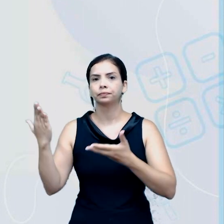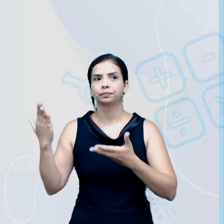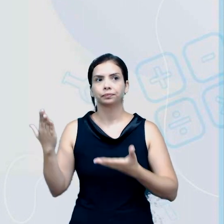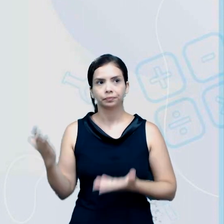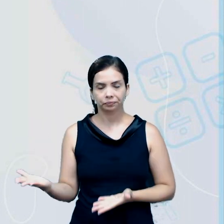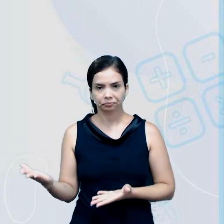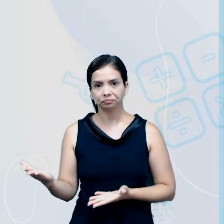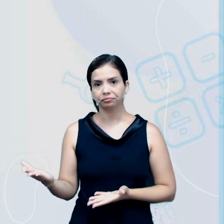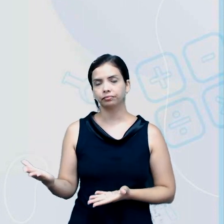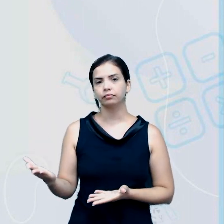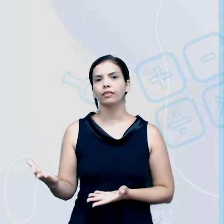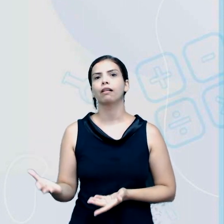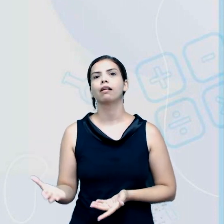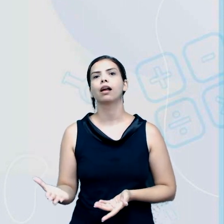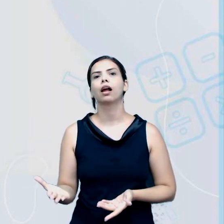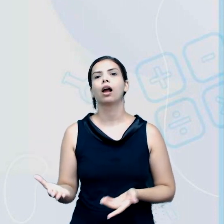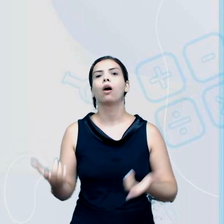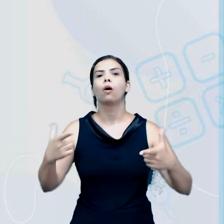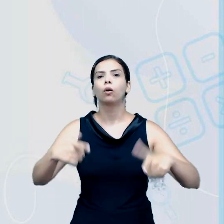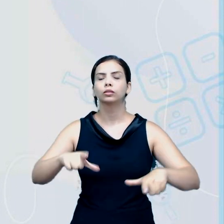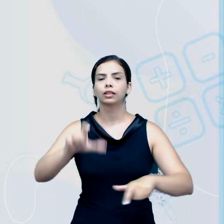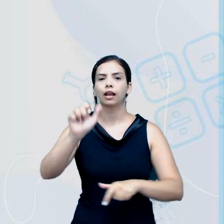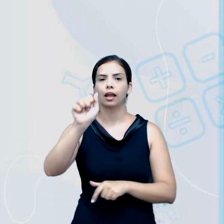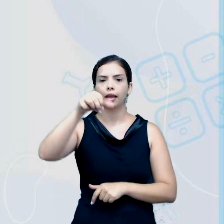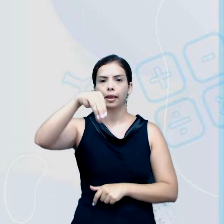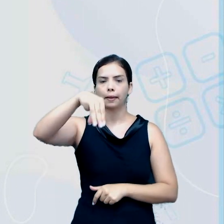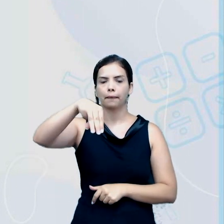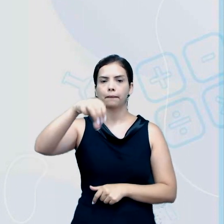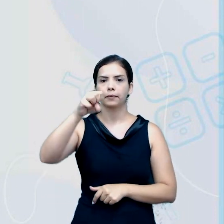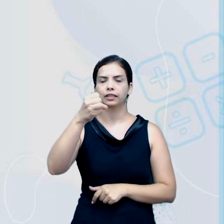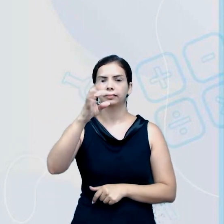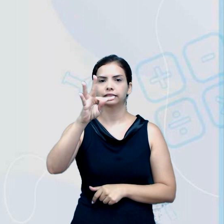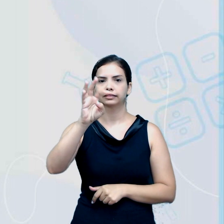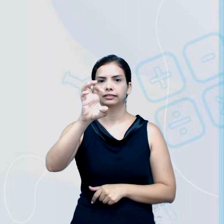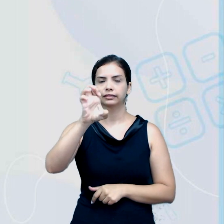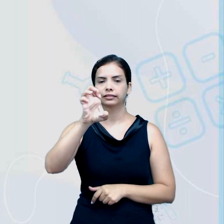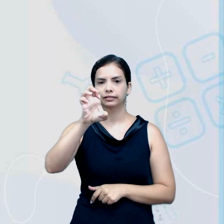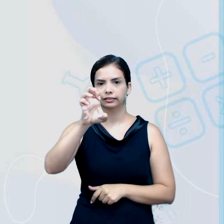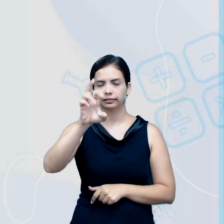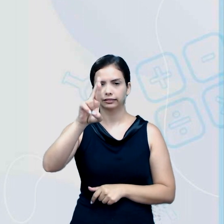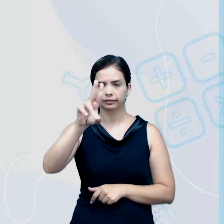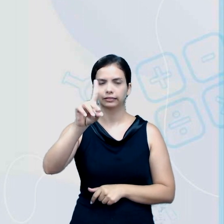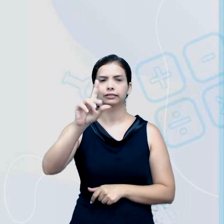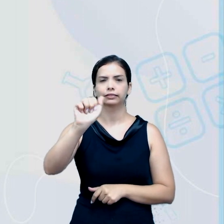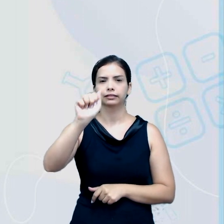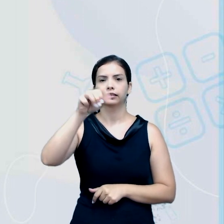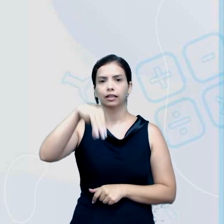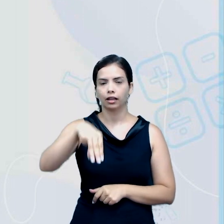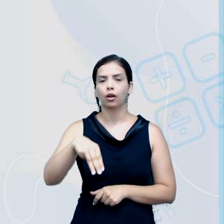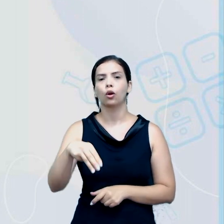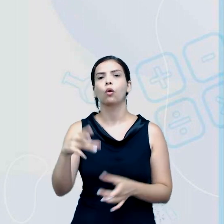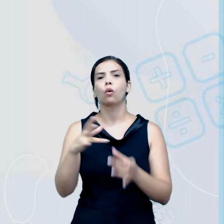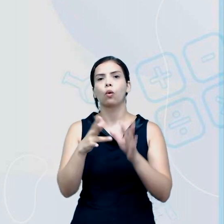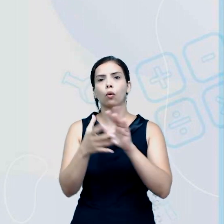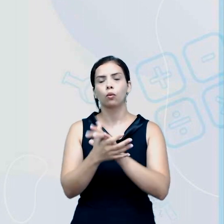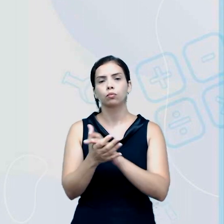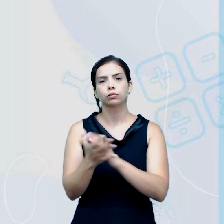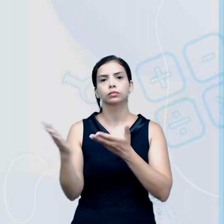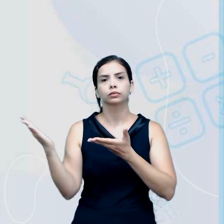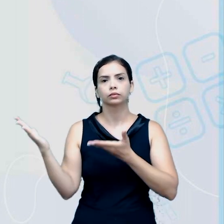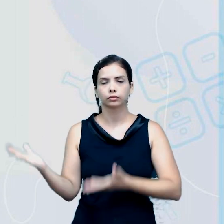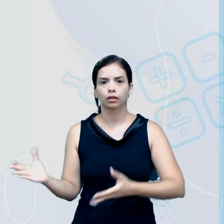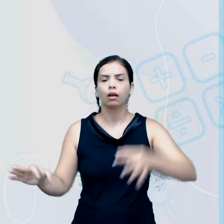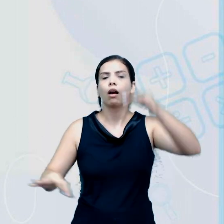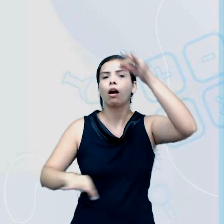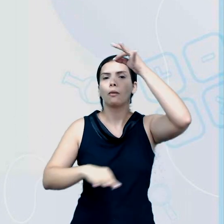1980 em Amsterdã com o companheiro dela e olay também é um performer performance é a